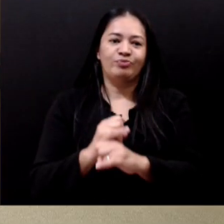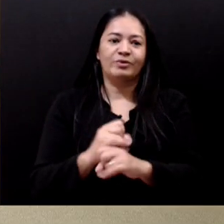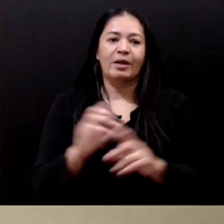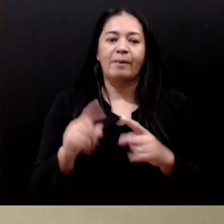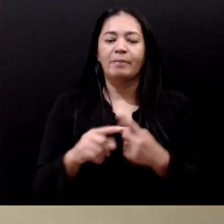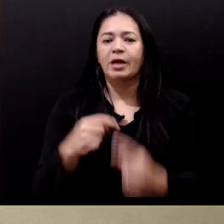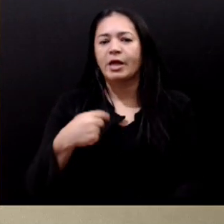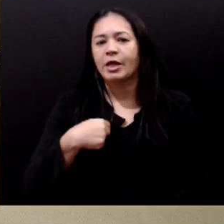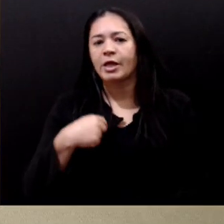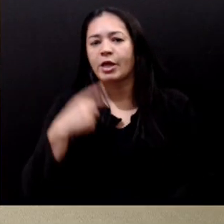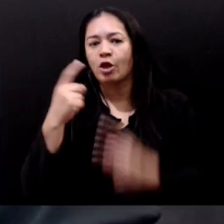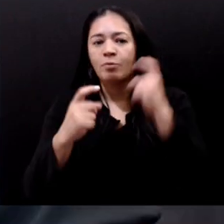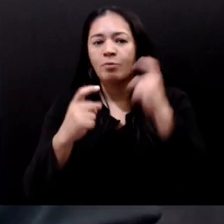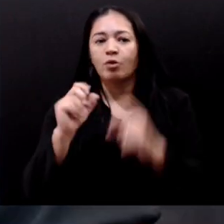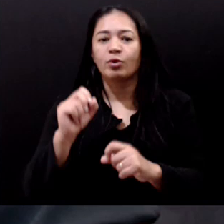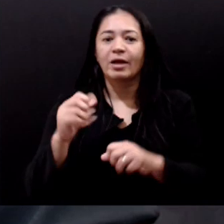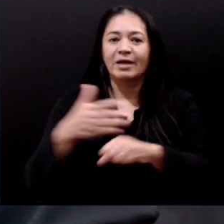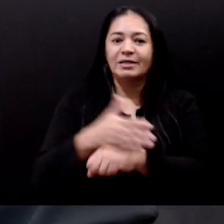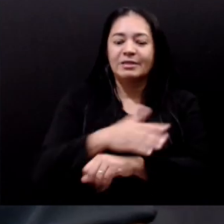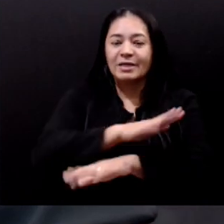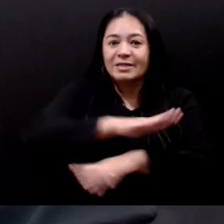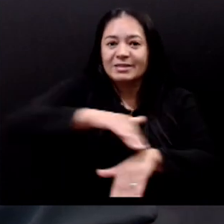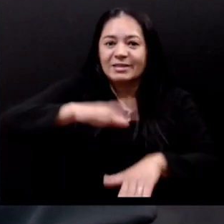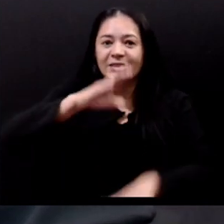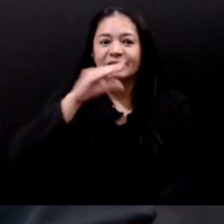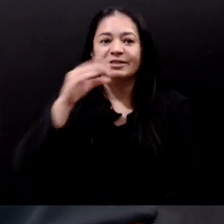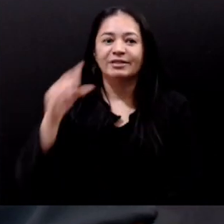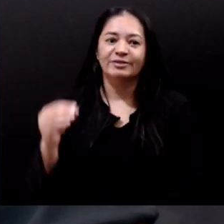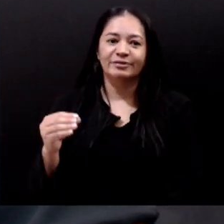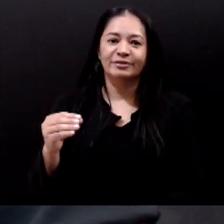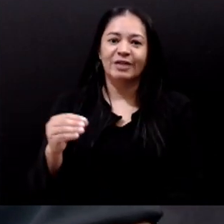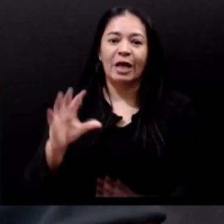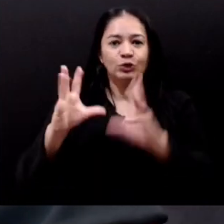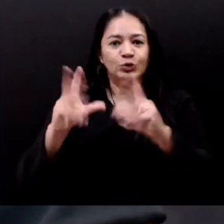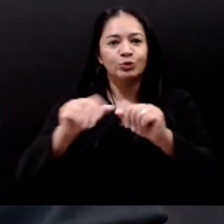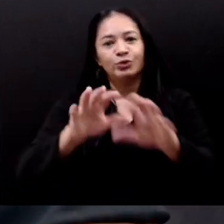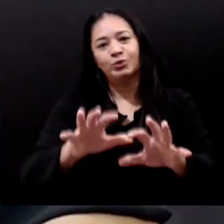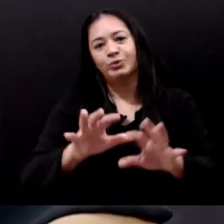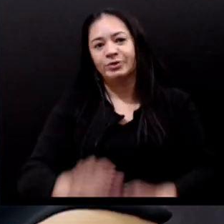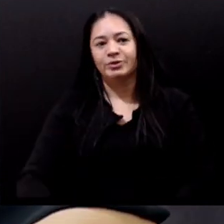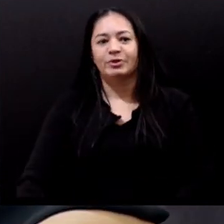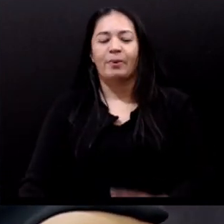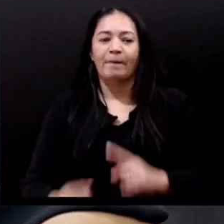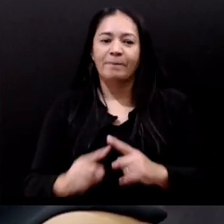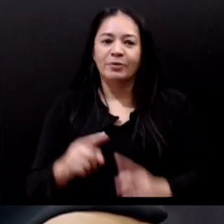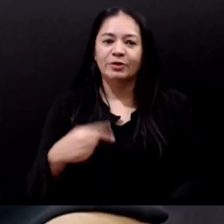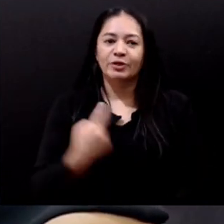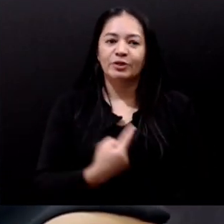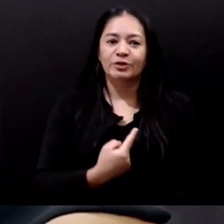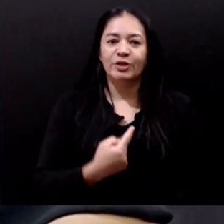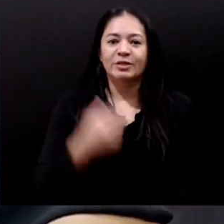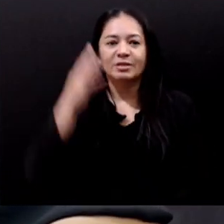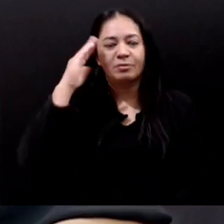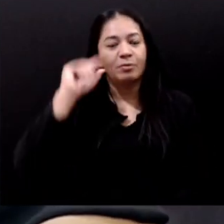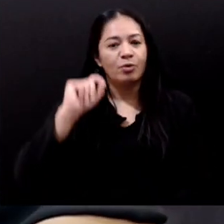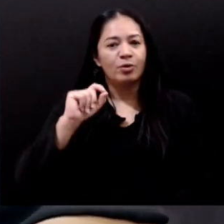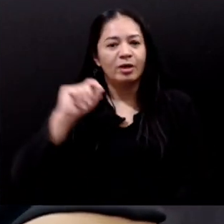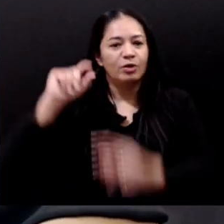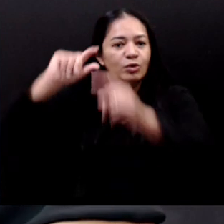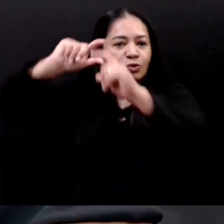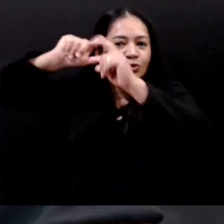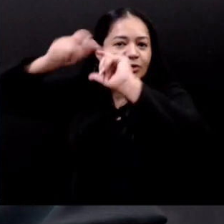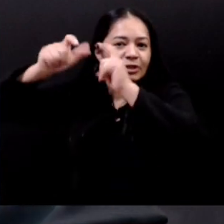crianças, Nossa, Uhum, verdade. pré-adolescentes e uhum, Uhum. adolescentes a tudo isso. Porque a gente sabe que os transtornos alimentares, em sua maioria, eles começam nessa fase